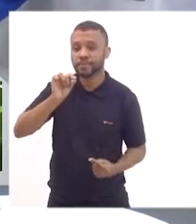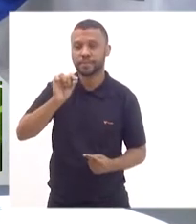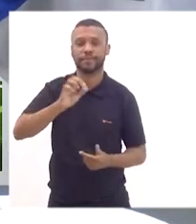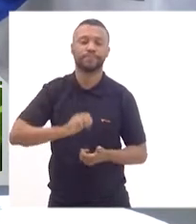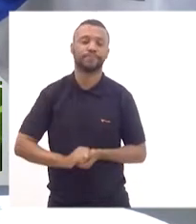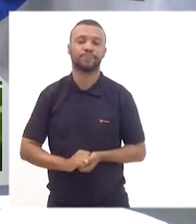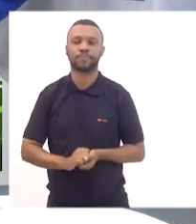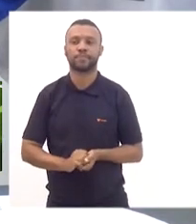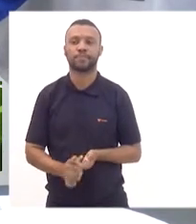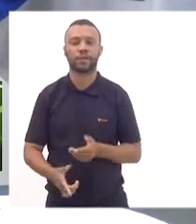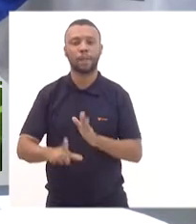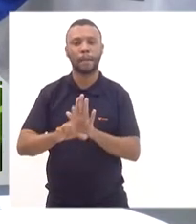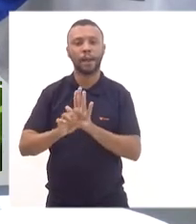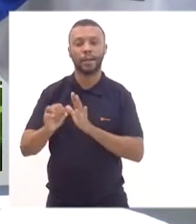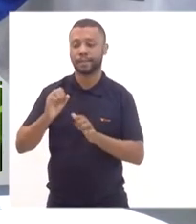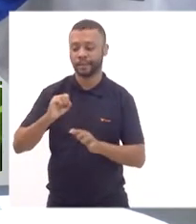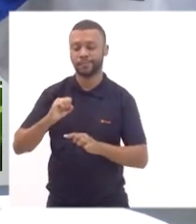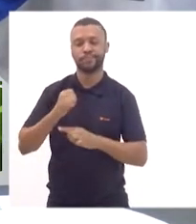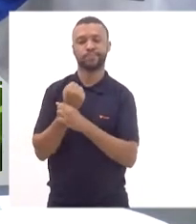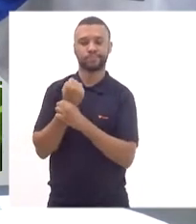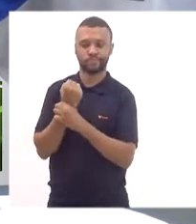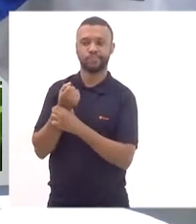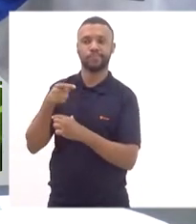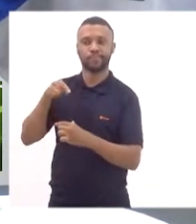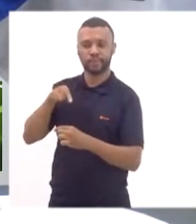uma lei da integridade